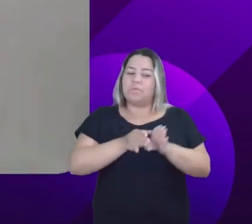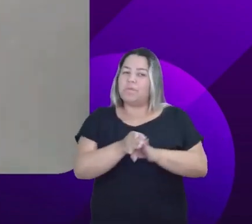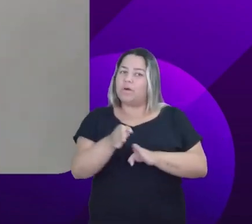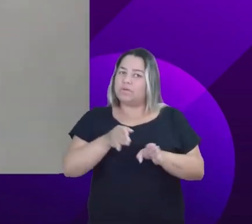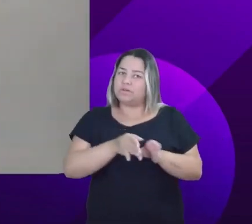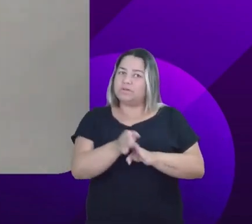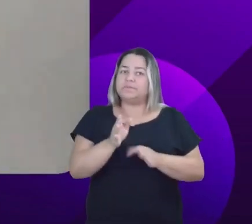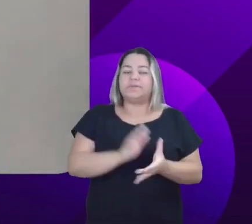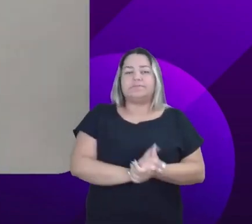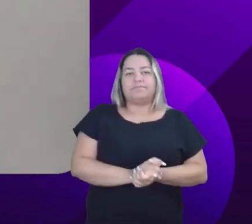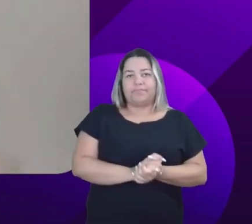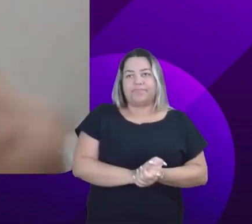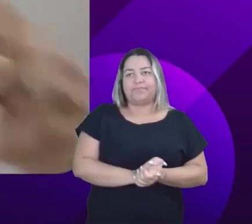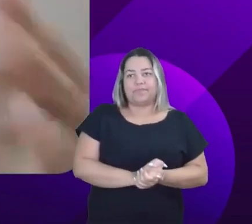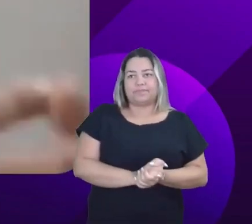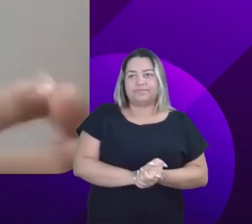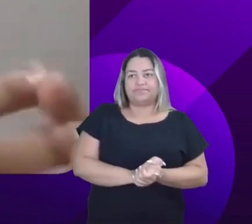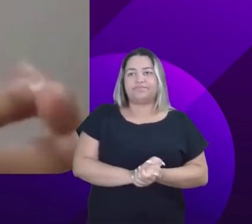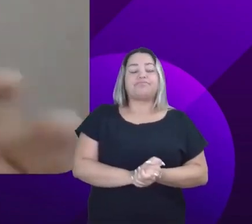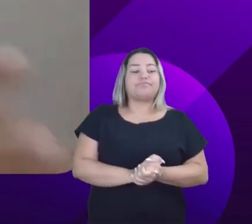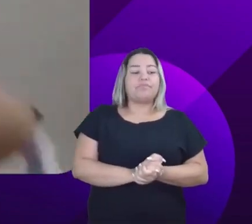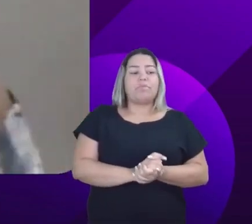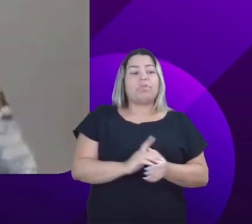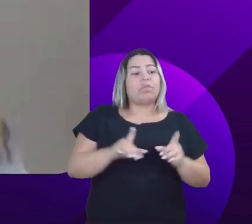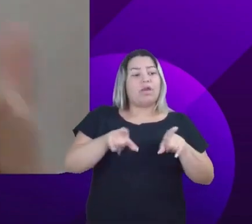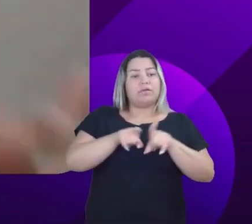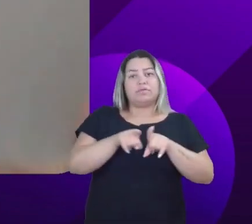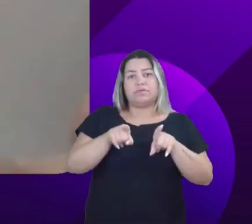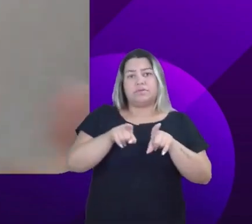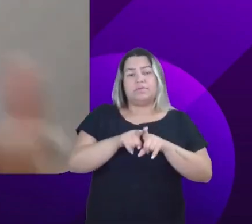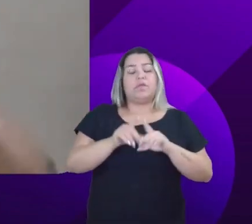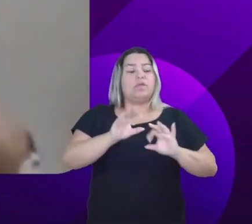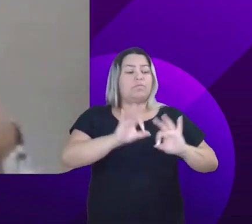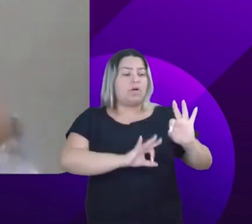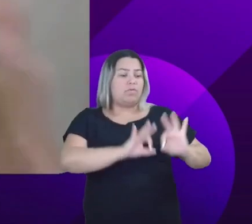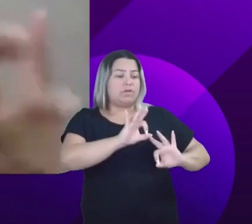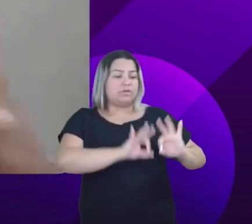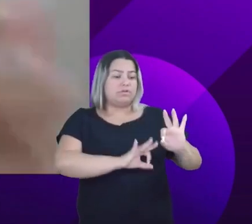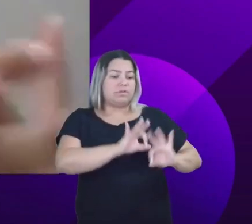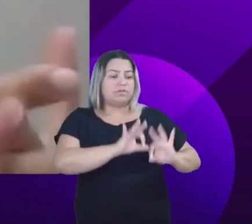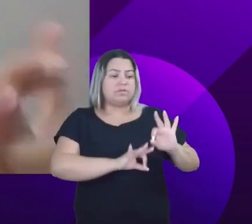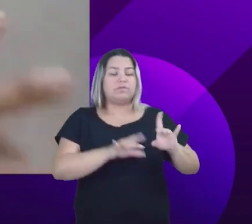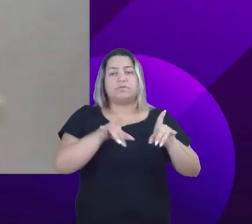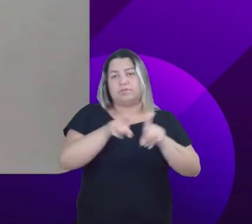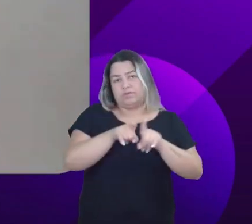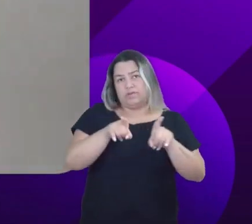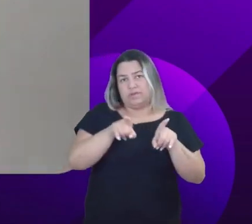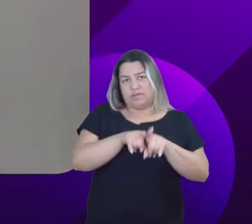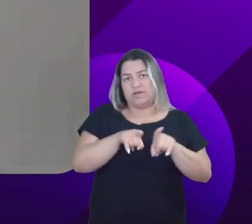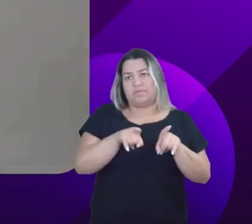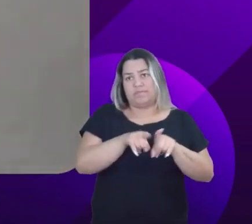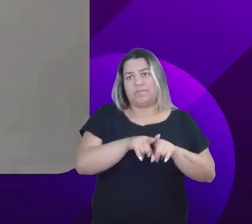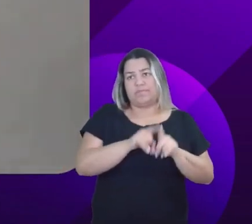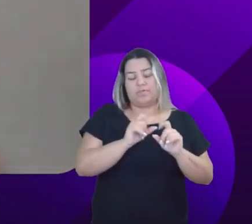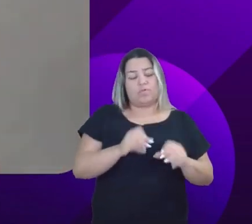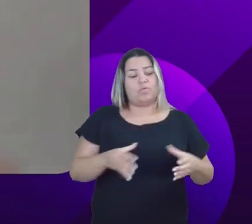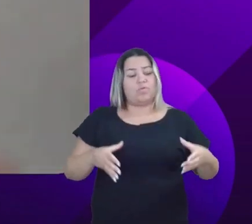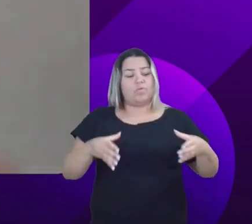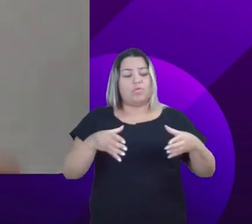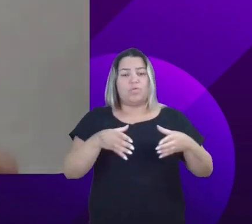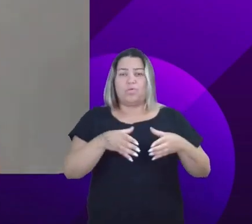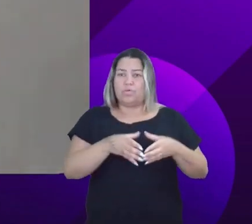orientações específicas, né? E que cabe, então, uma organização e que cabe, efetivamente, um conjunto